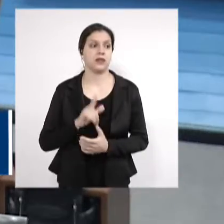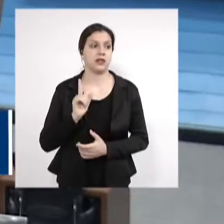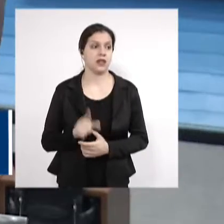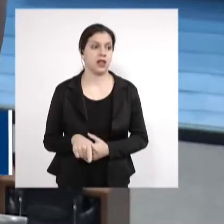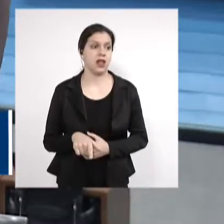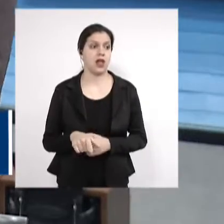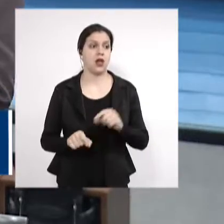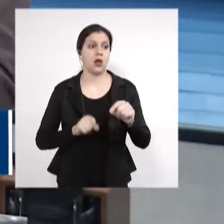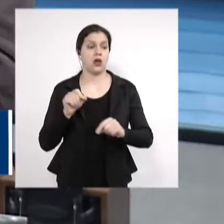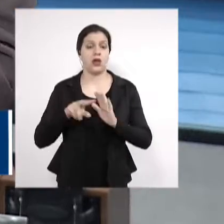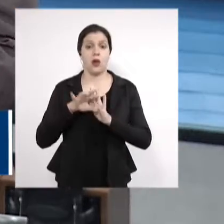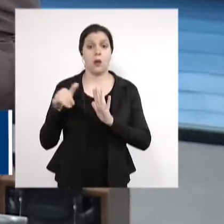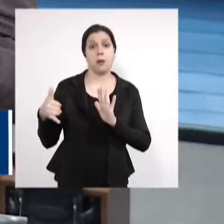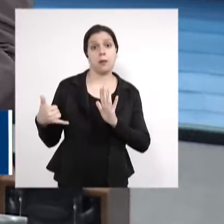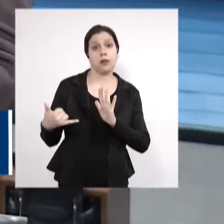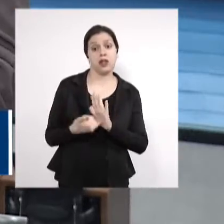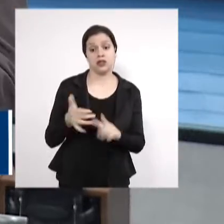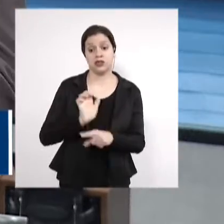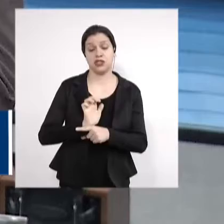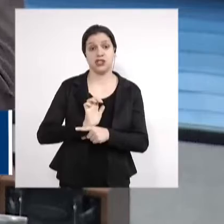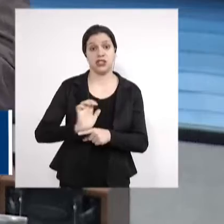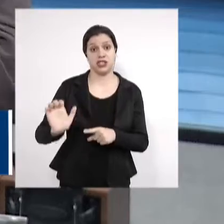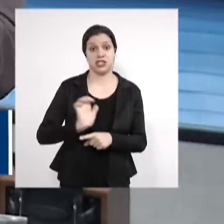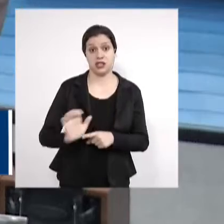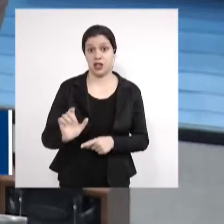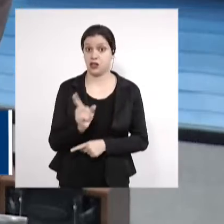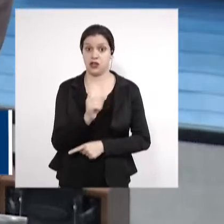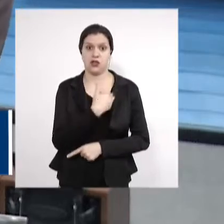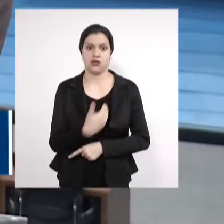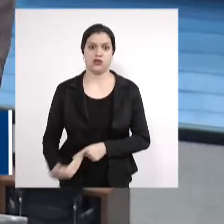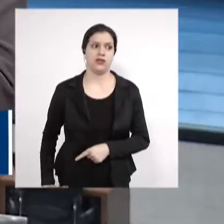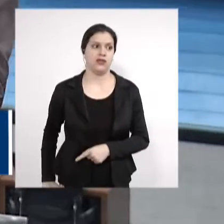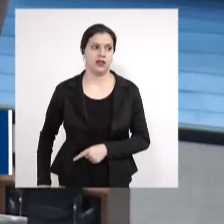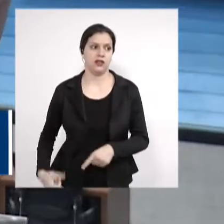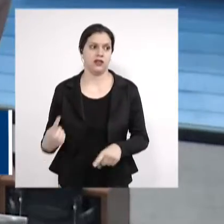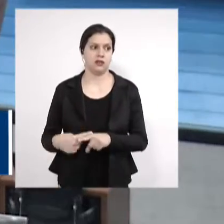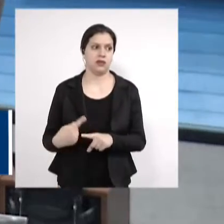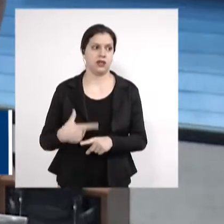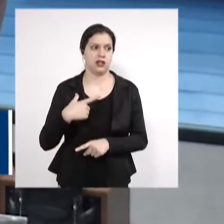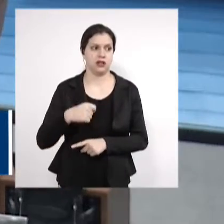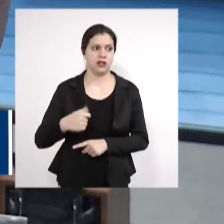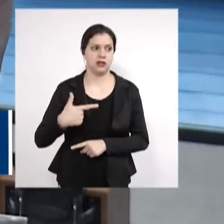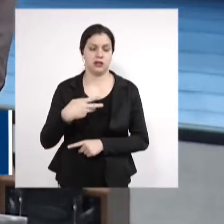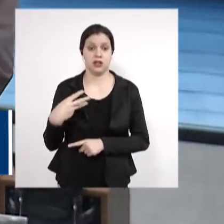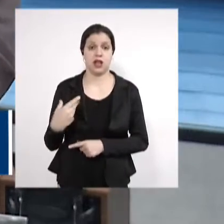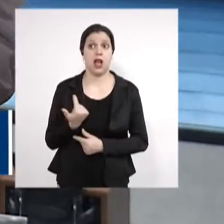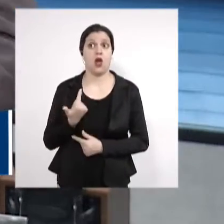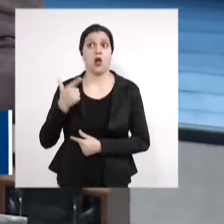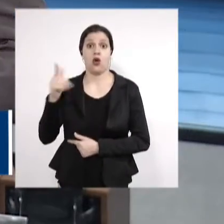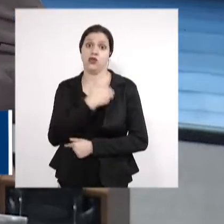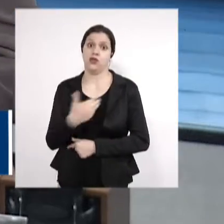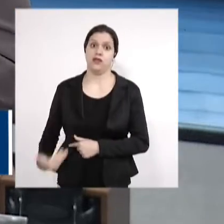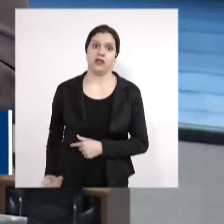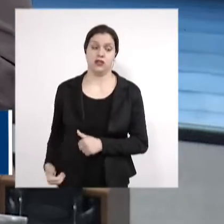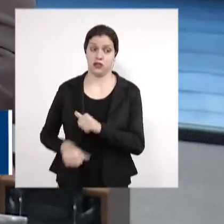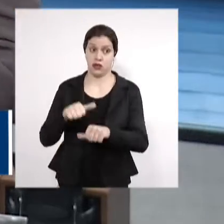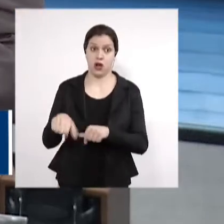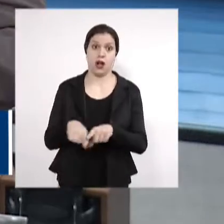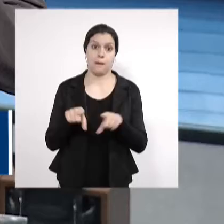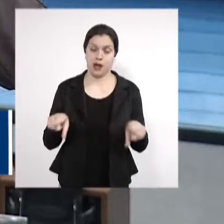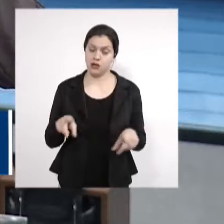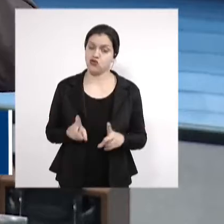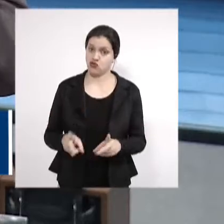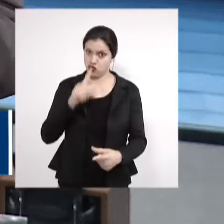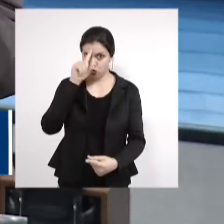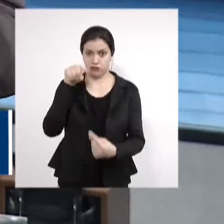de Estado e não de governo. Tanto que 2023 já é um outro governo e o plano continua sendo executado, né? Isso que é importante. Isso que é